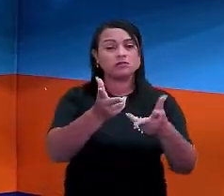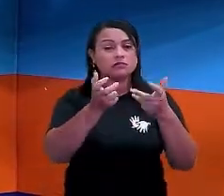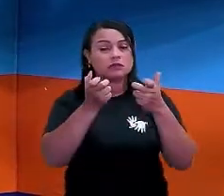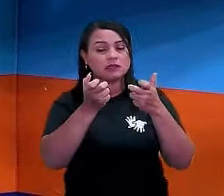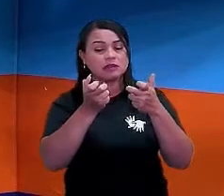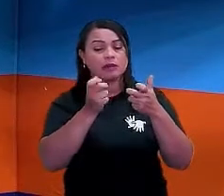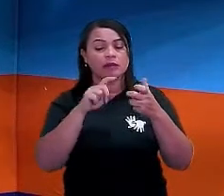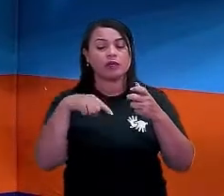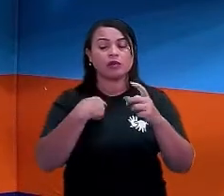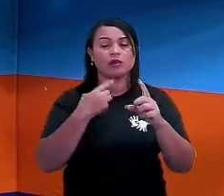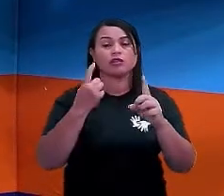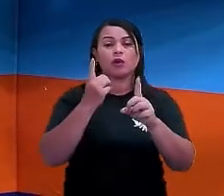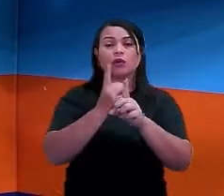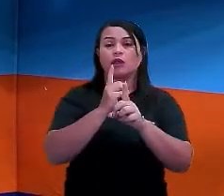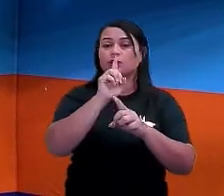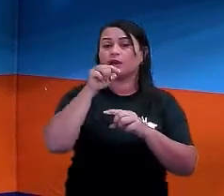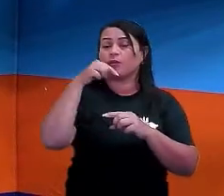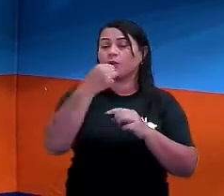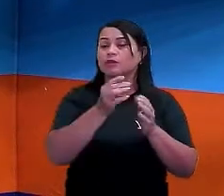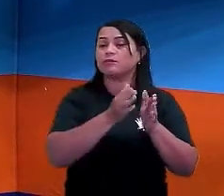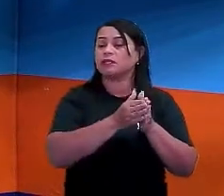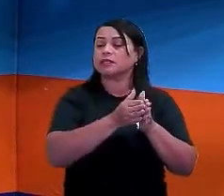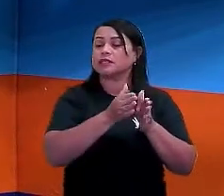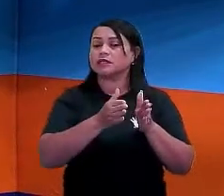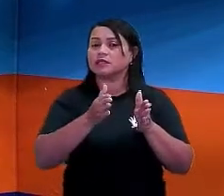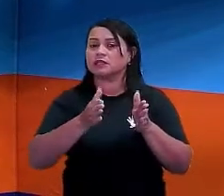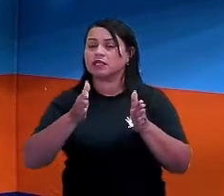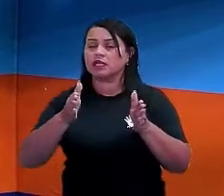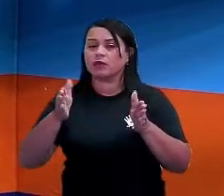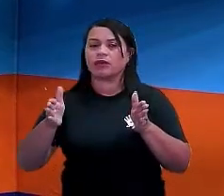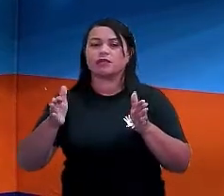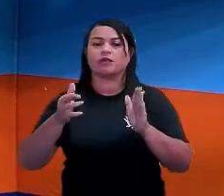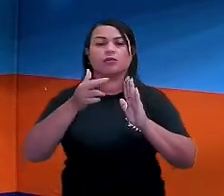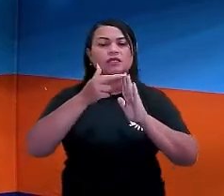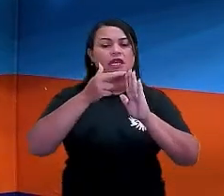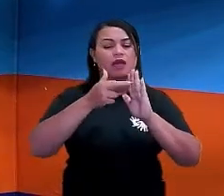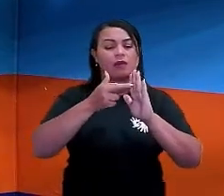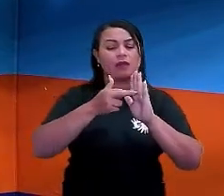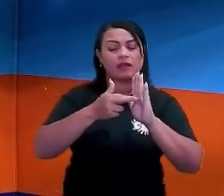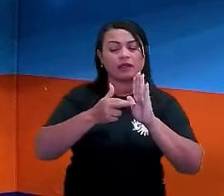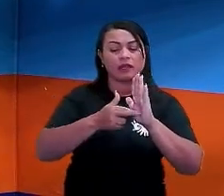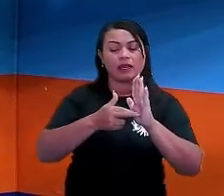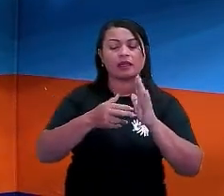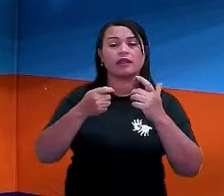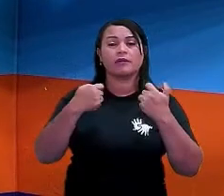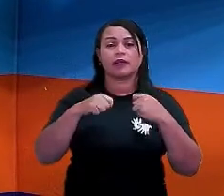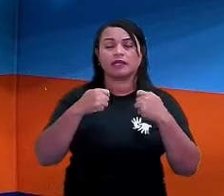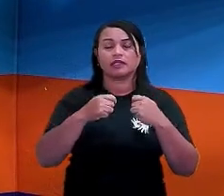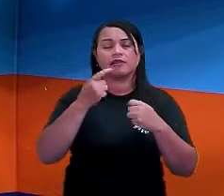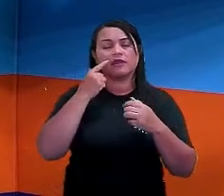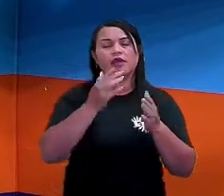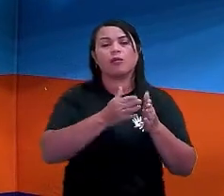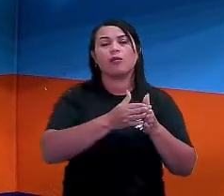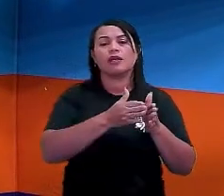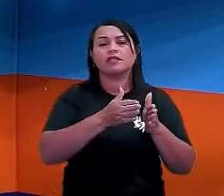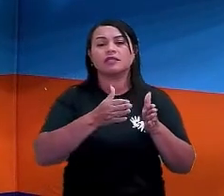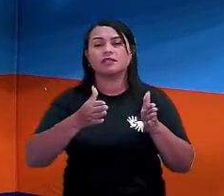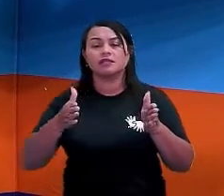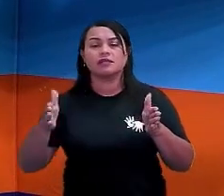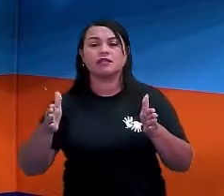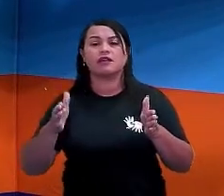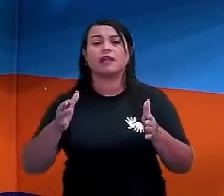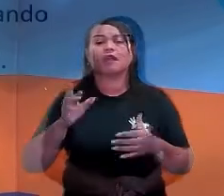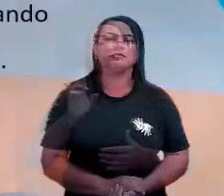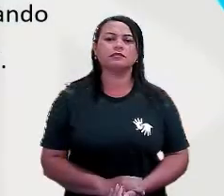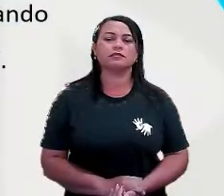a gente descobre a próxima sequência por essa regularidade. E aí é uma sequência